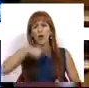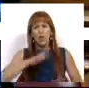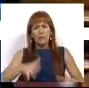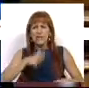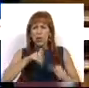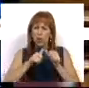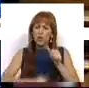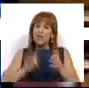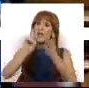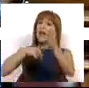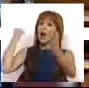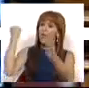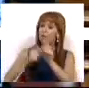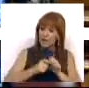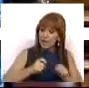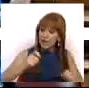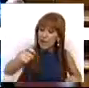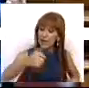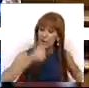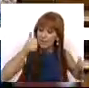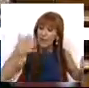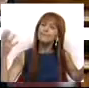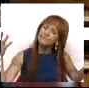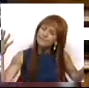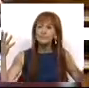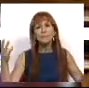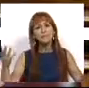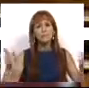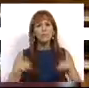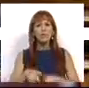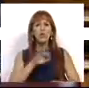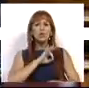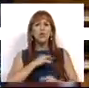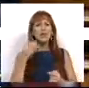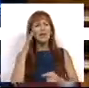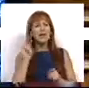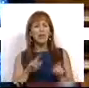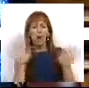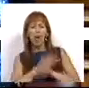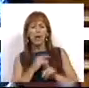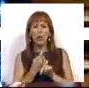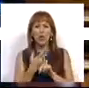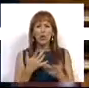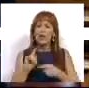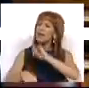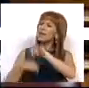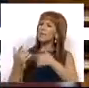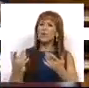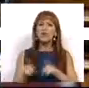ser contadas até ao fim e por inteiro, vá lá, não é? E os senhores tentam sempre escamotear as coisas para